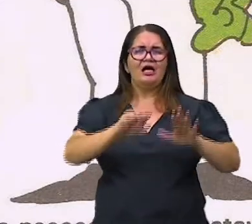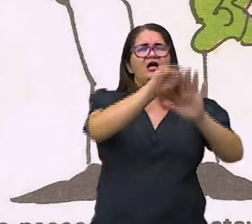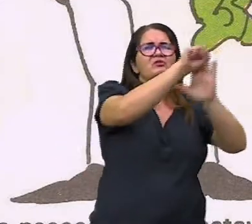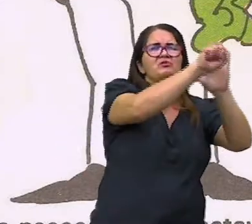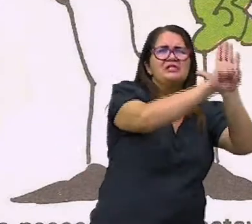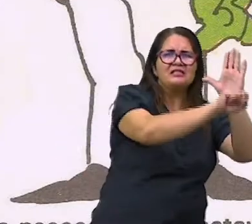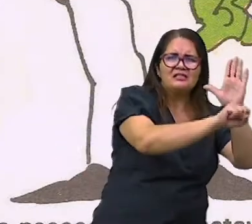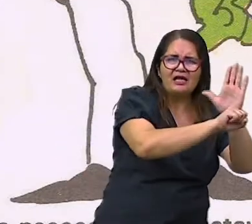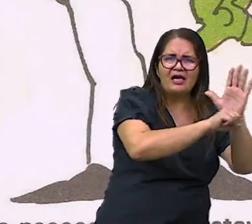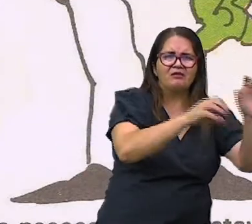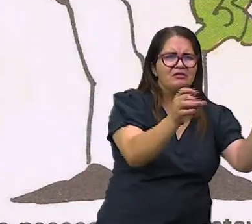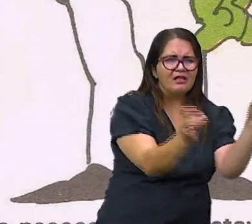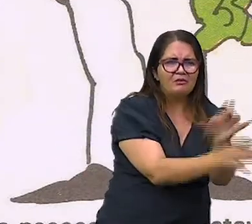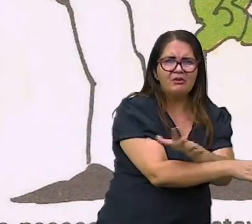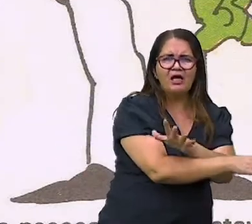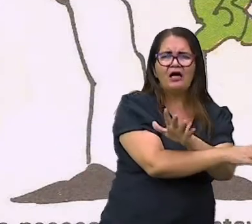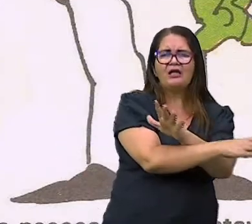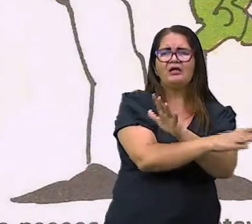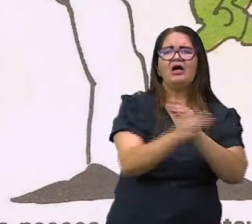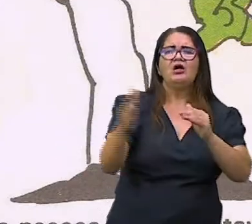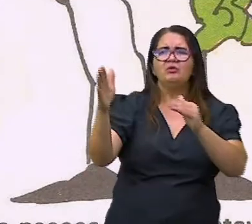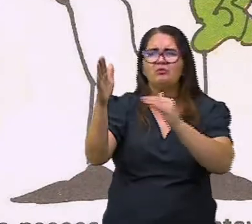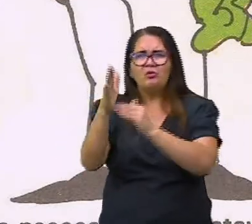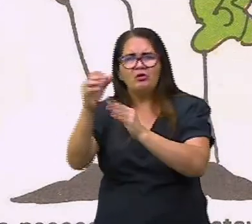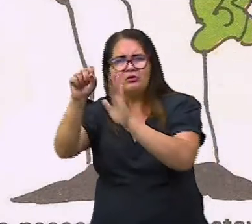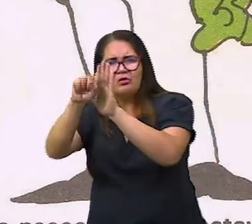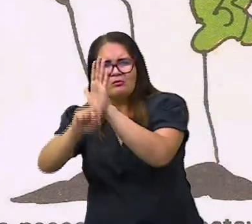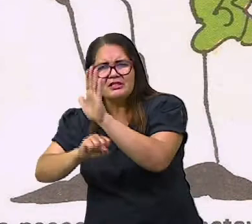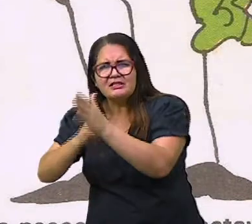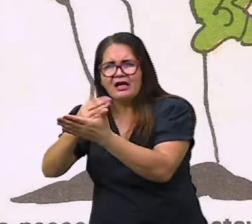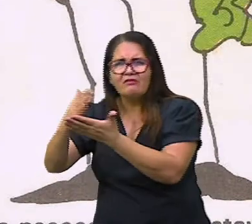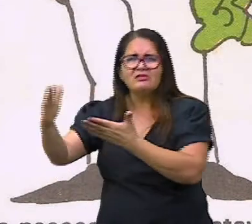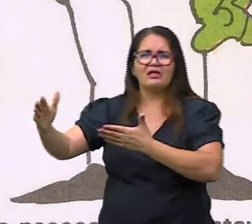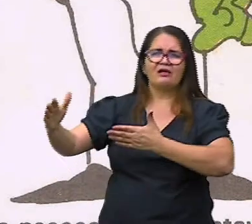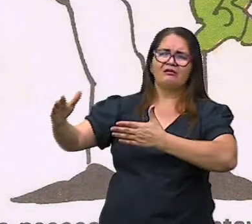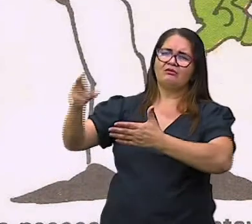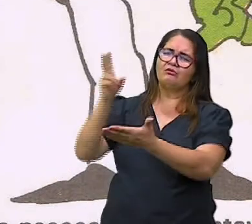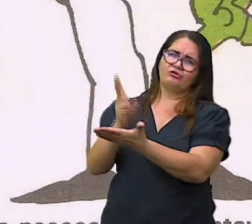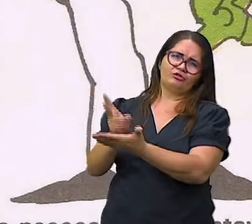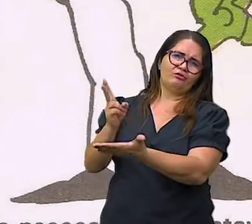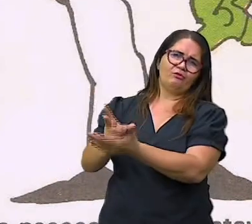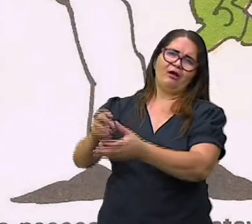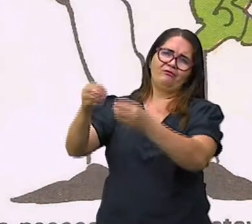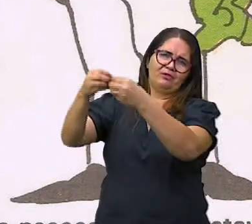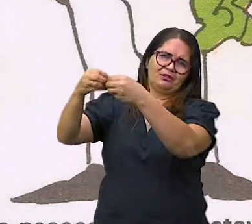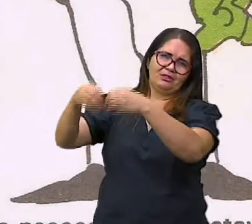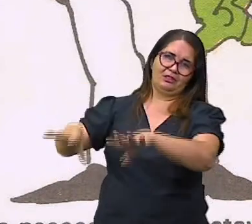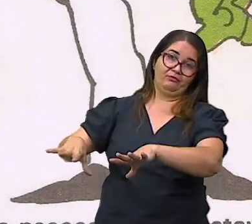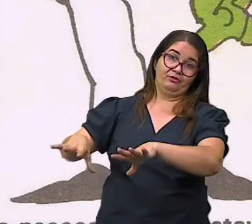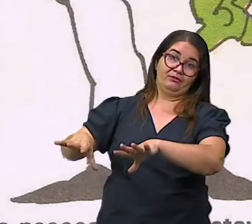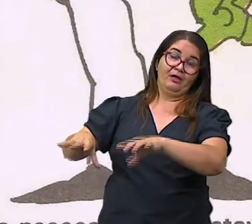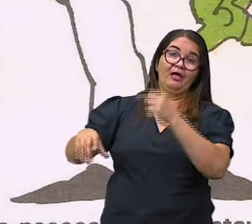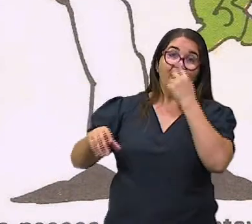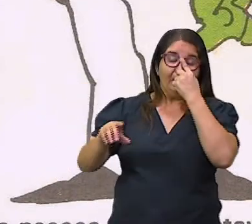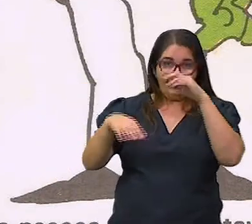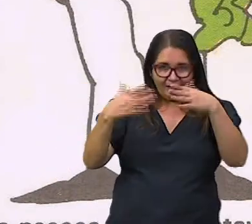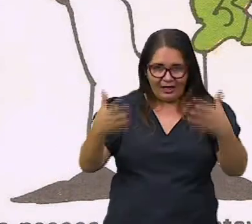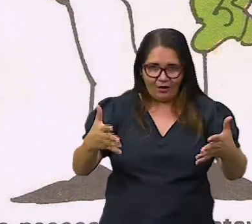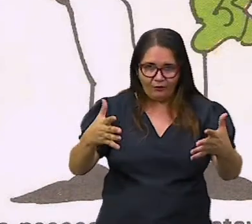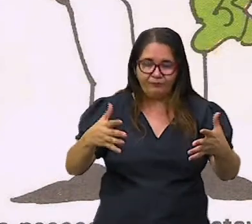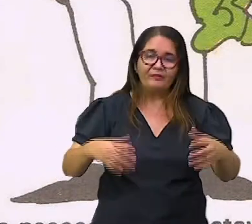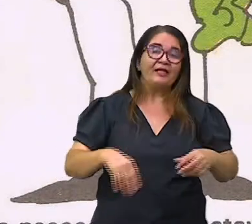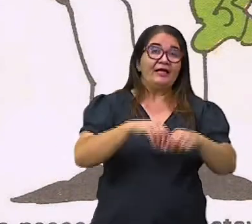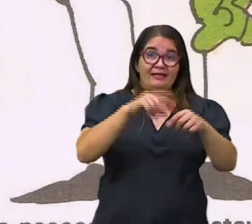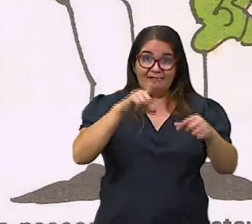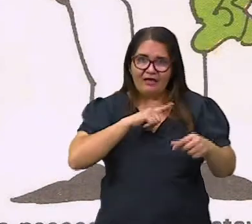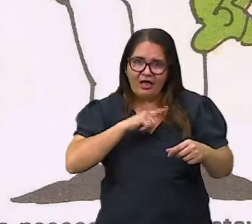outro século, as crises estão aí. Então, ao longo do período regencial, aconteceram rebeliões como a Cabanagem, a